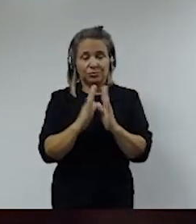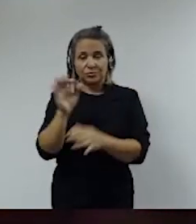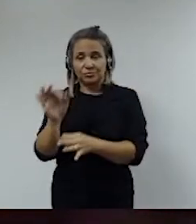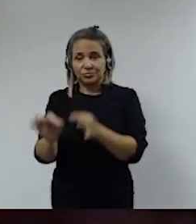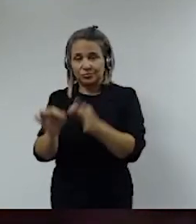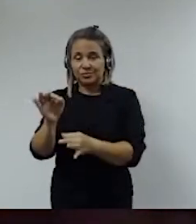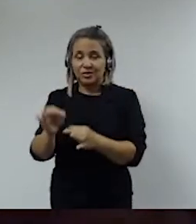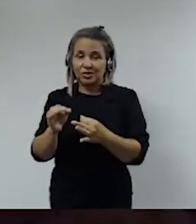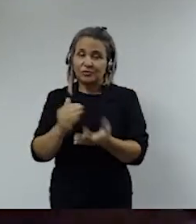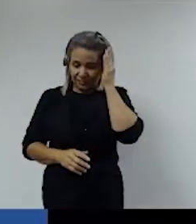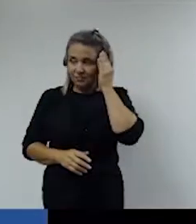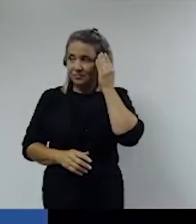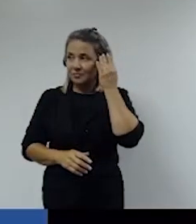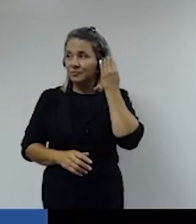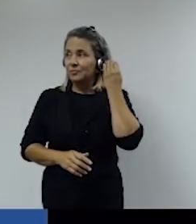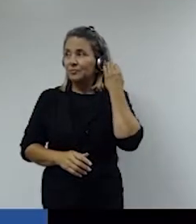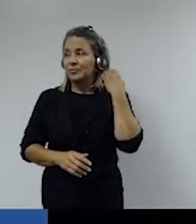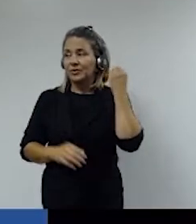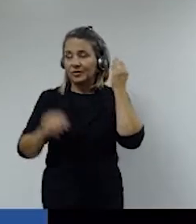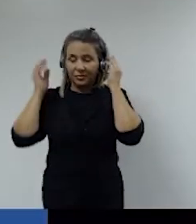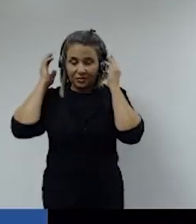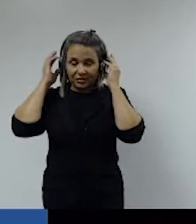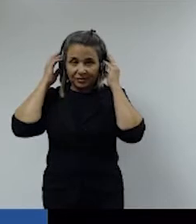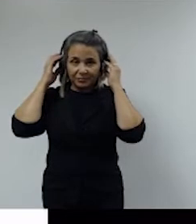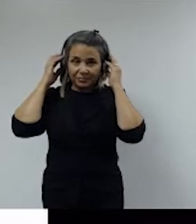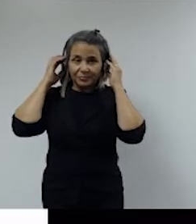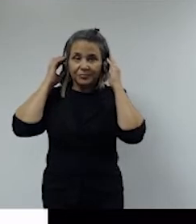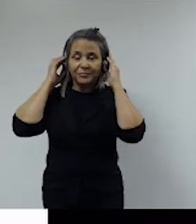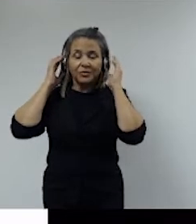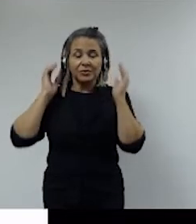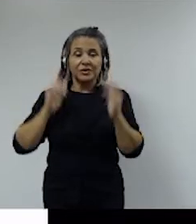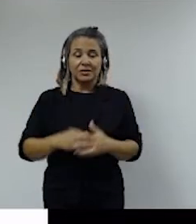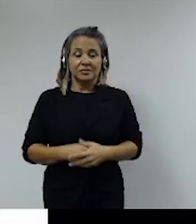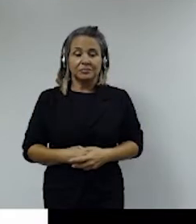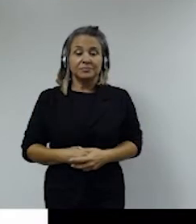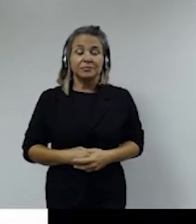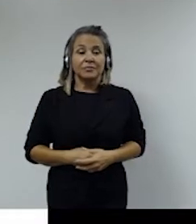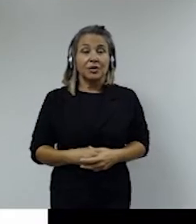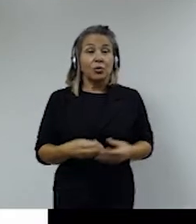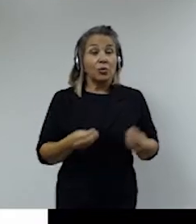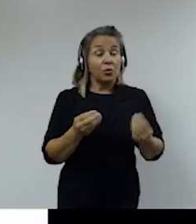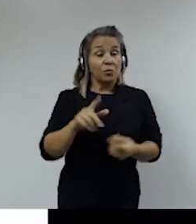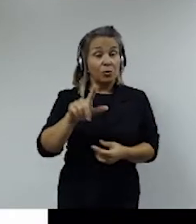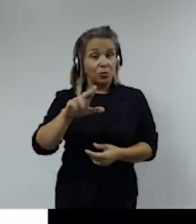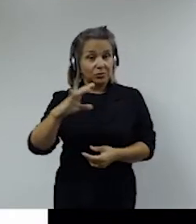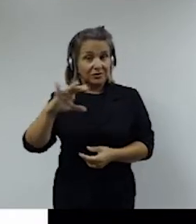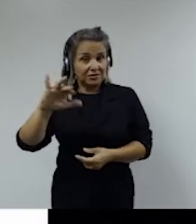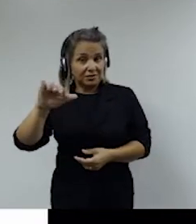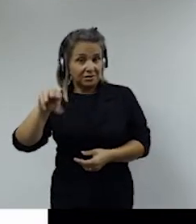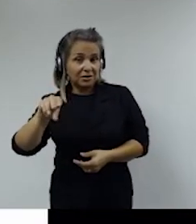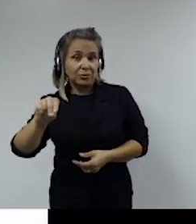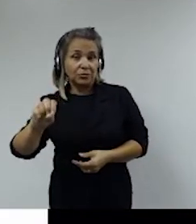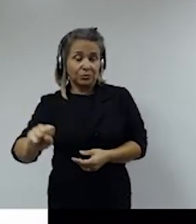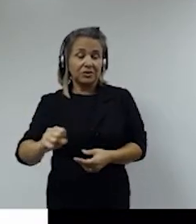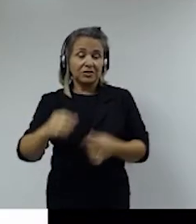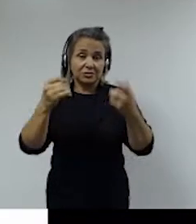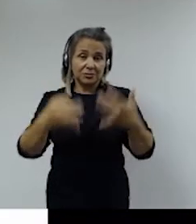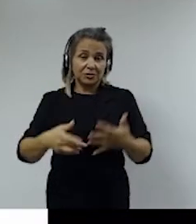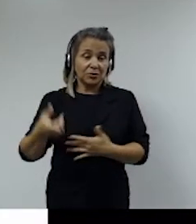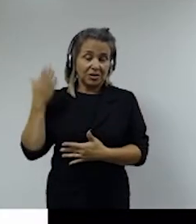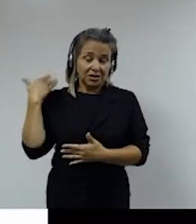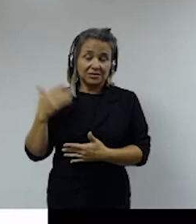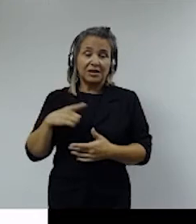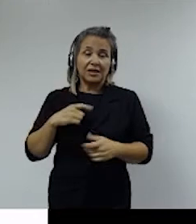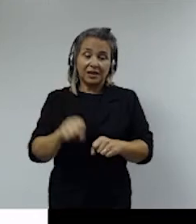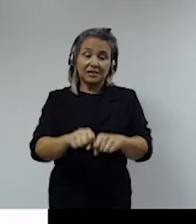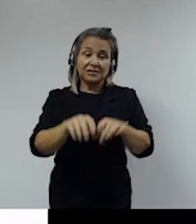não haja nenhum problema. Foi, pronto. Então, vamos lá. Como o Luciano bem colocou, realmente, as audiências de custódia, acho que um